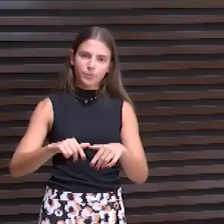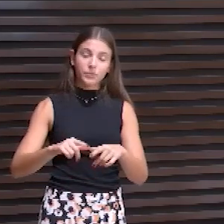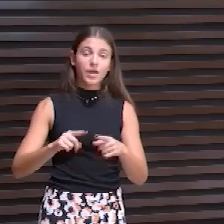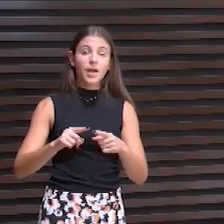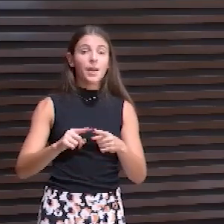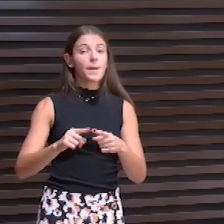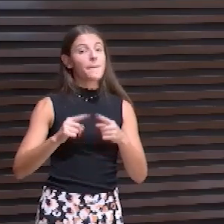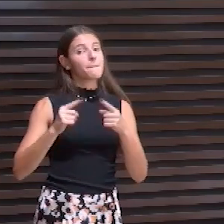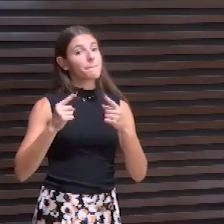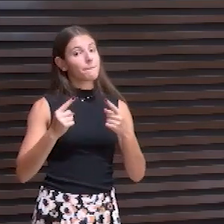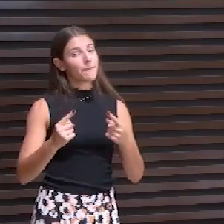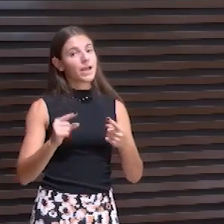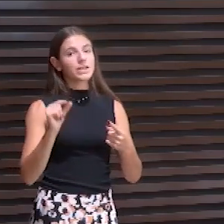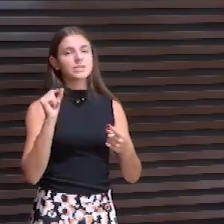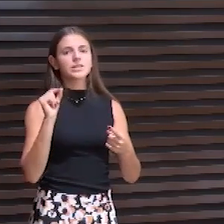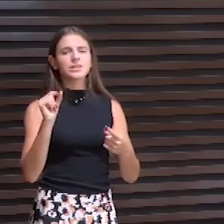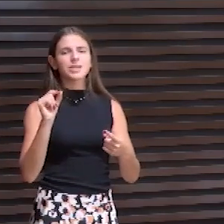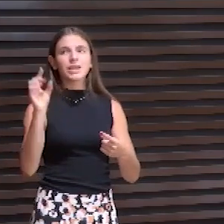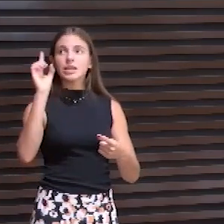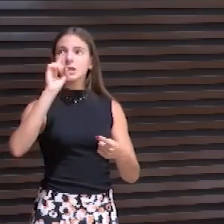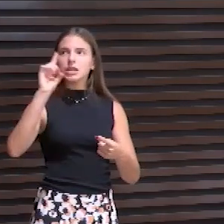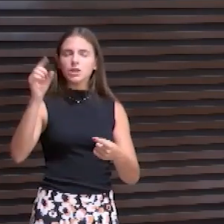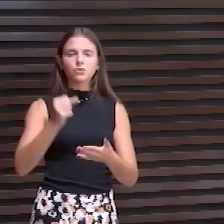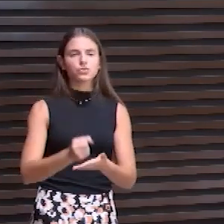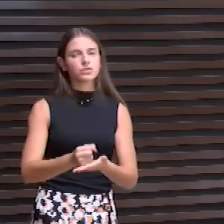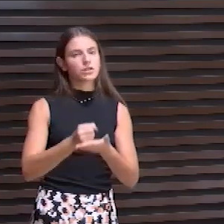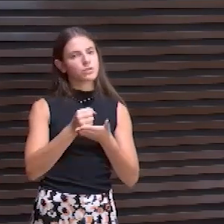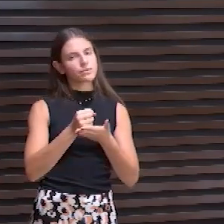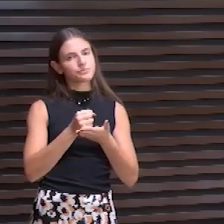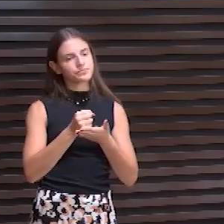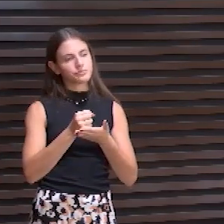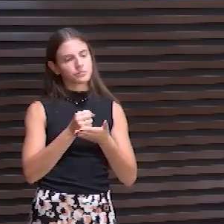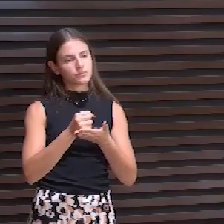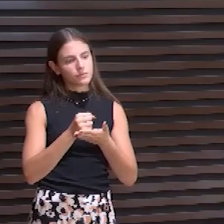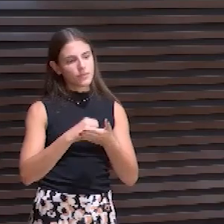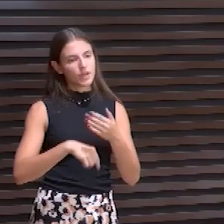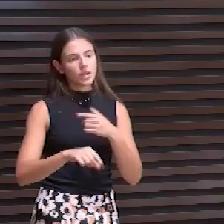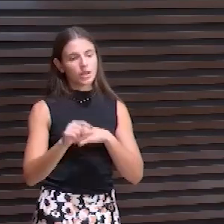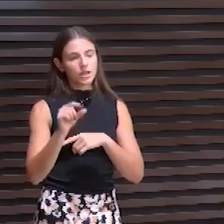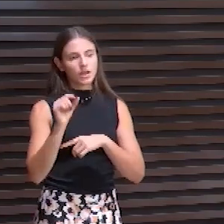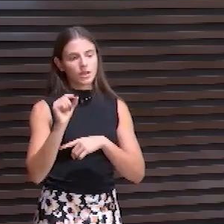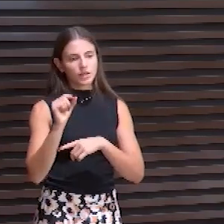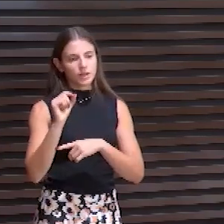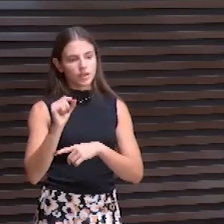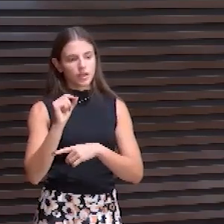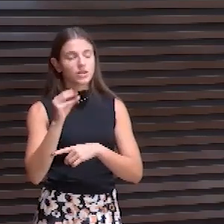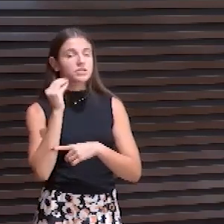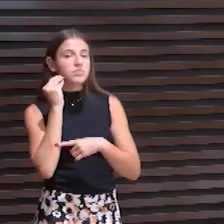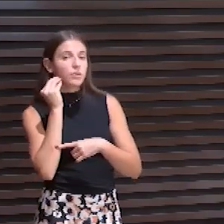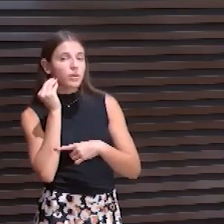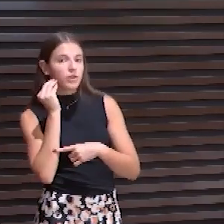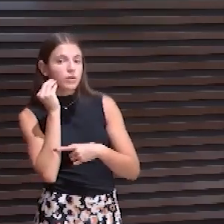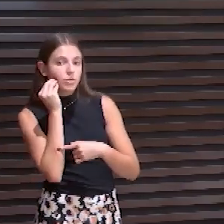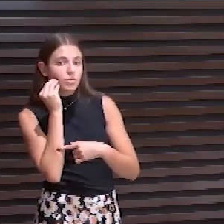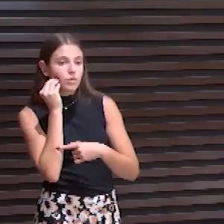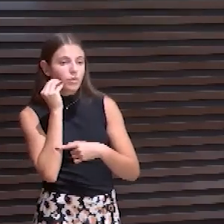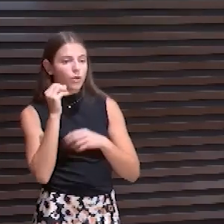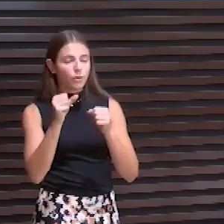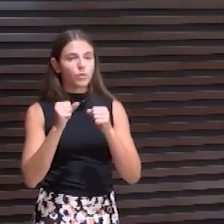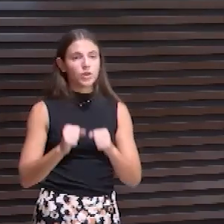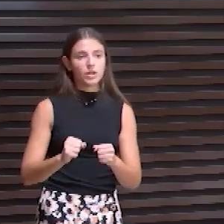Mas quem que Deus sustentou, quem que experimentou do poder e da graça de Deus, foi uma viúva